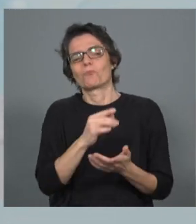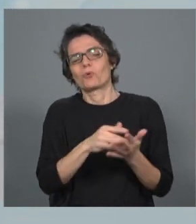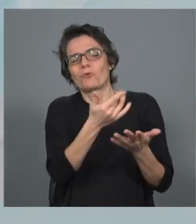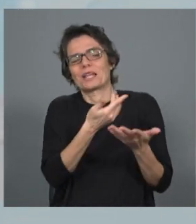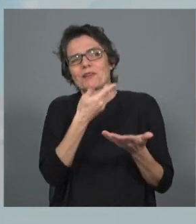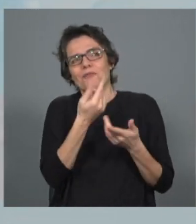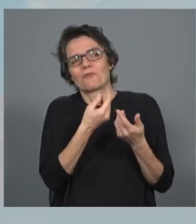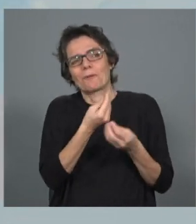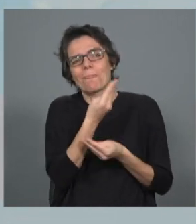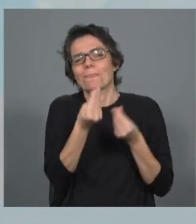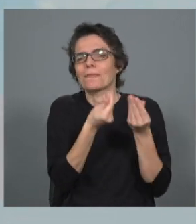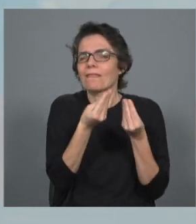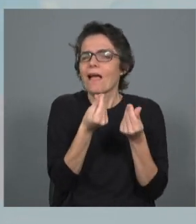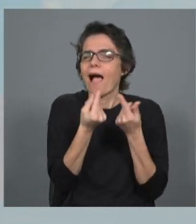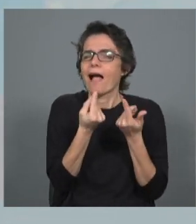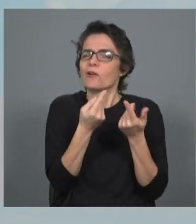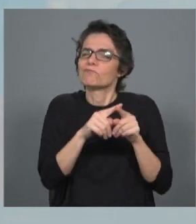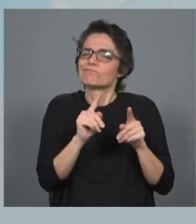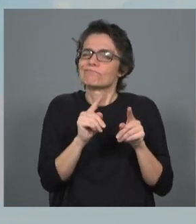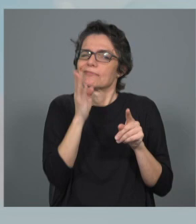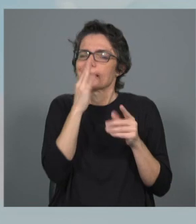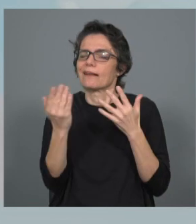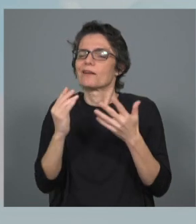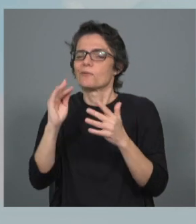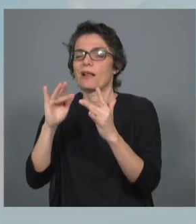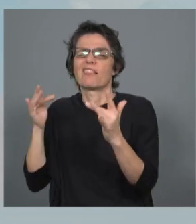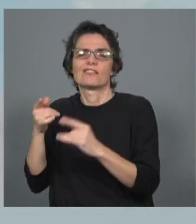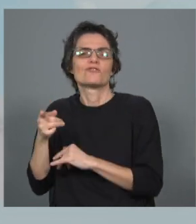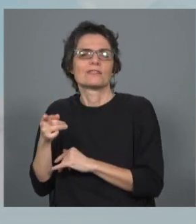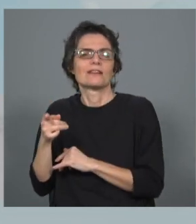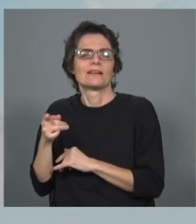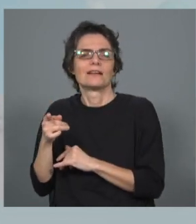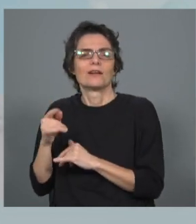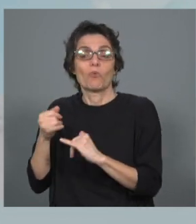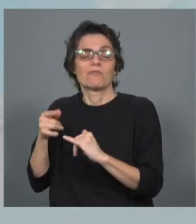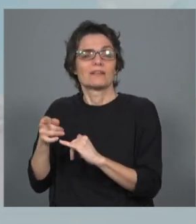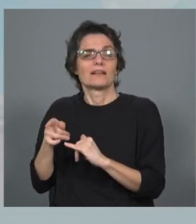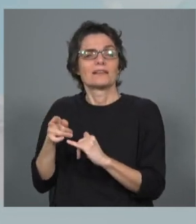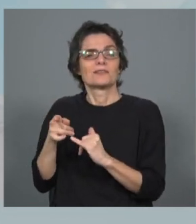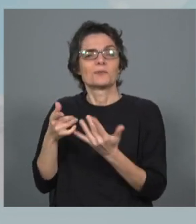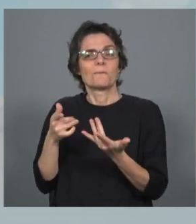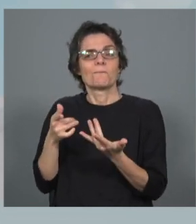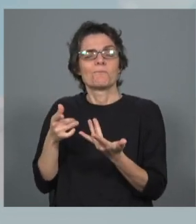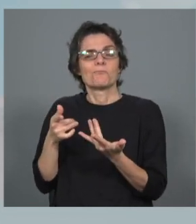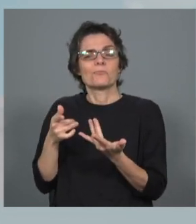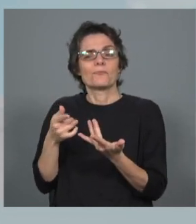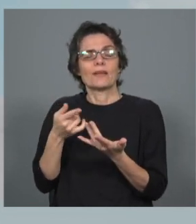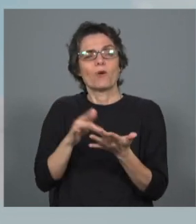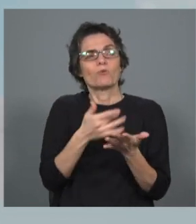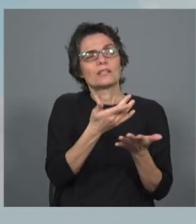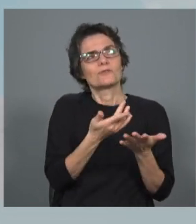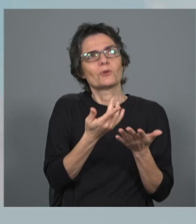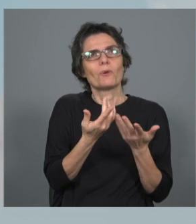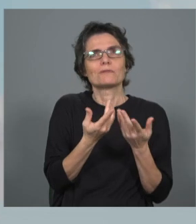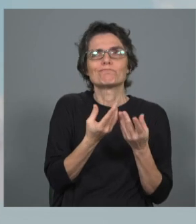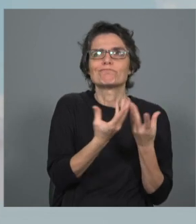diferente do que os meios digitais têm, fazem companhia, têm uma proximidade própria e, acima de tudo, o livro, em certo